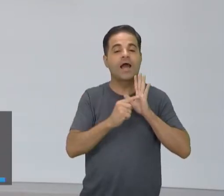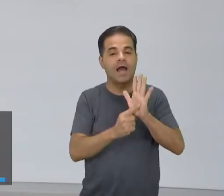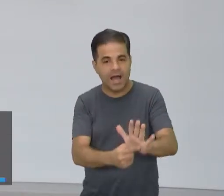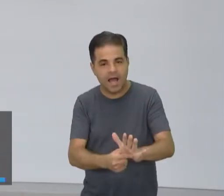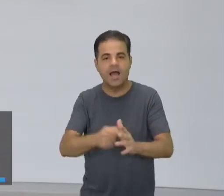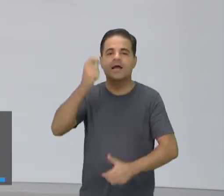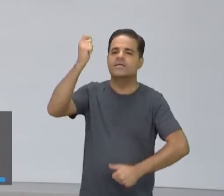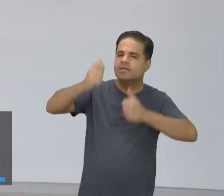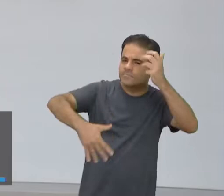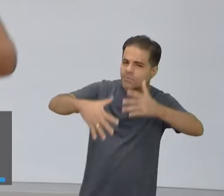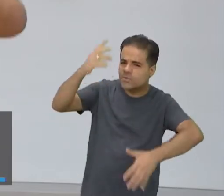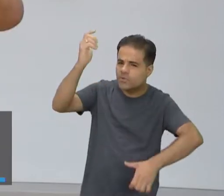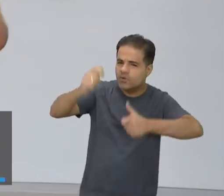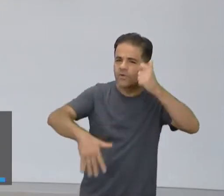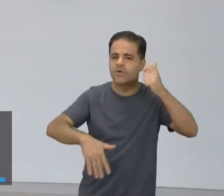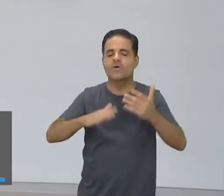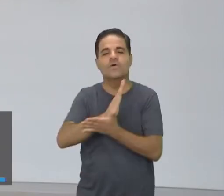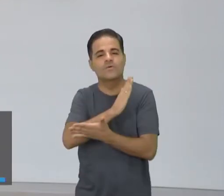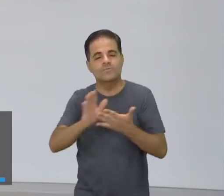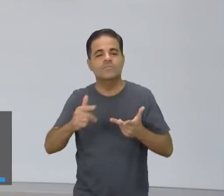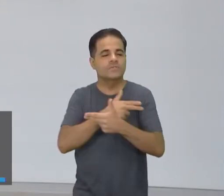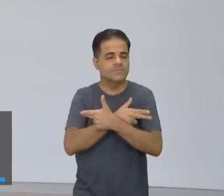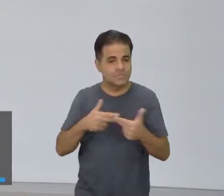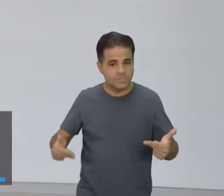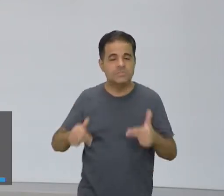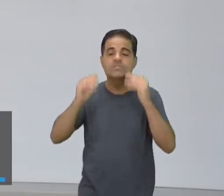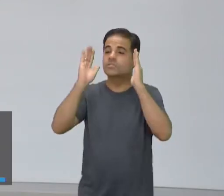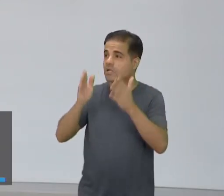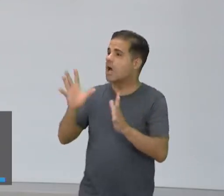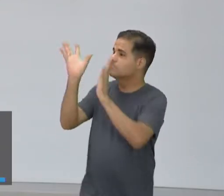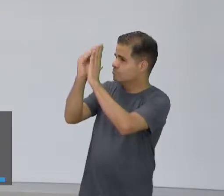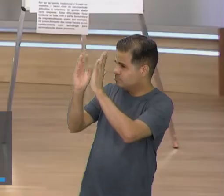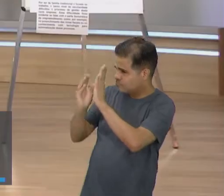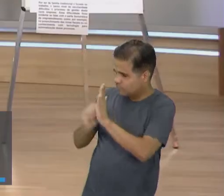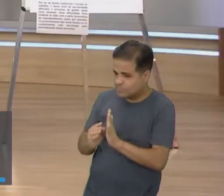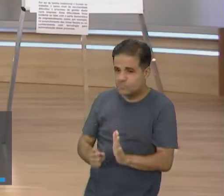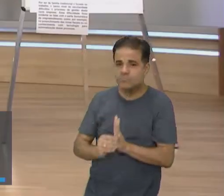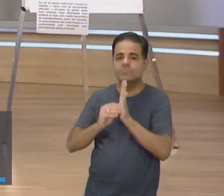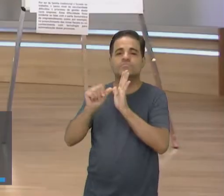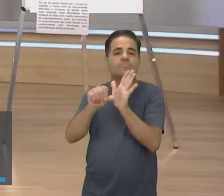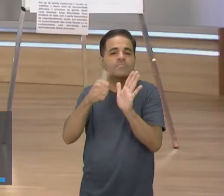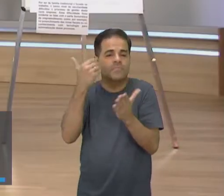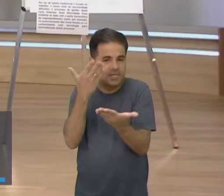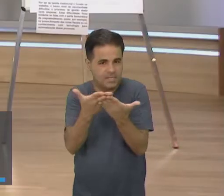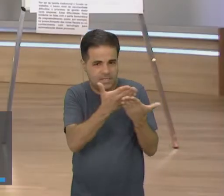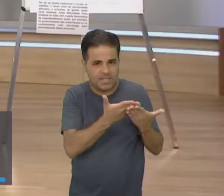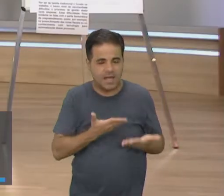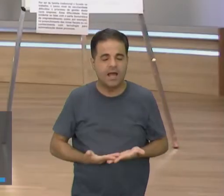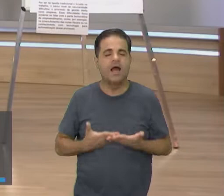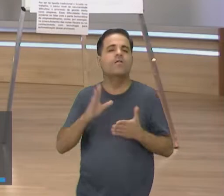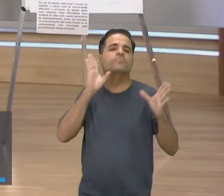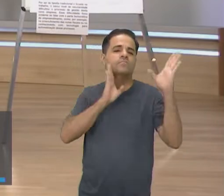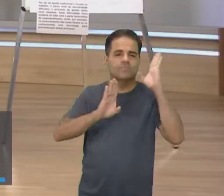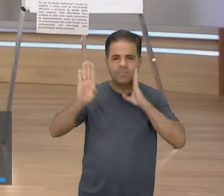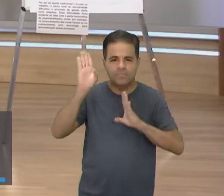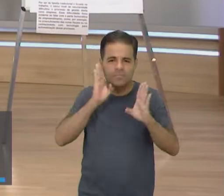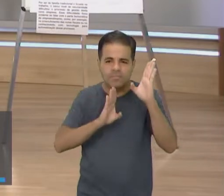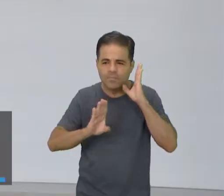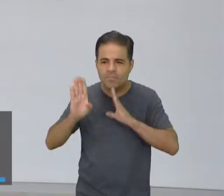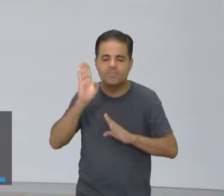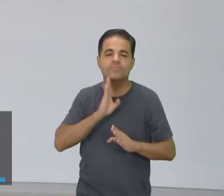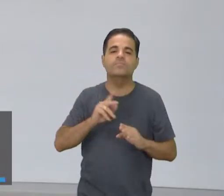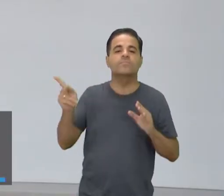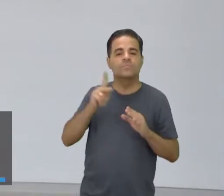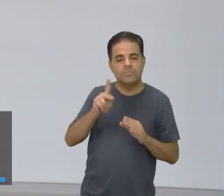algumas descrições, né? Algumas definições, que inclusive pontuamos juntos, né? Nas primeiras aulas, né, Janaína? Sim. Foi muito bacana. Falamos também com